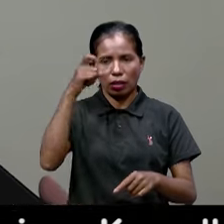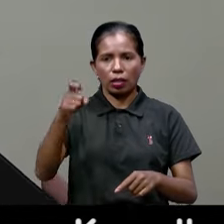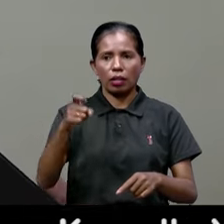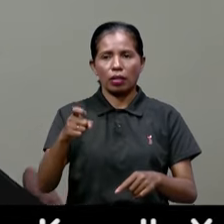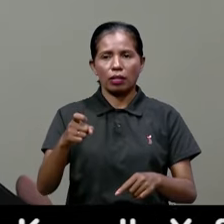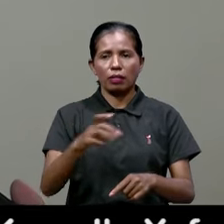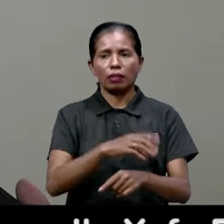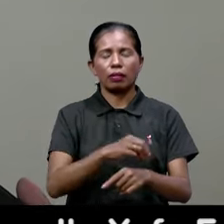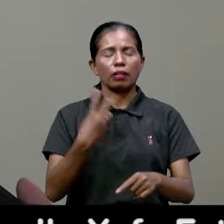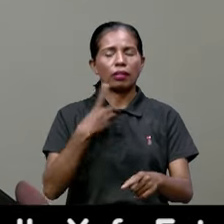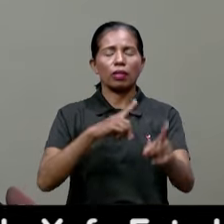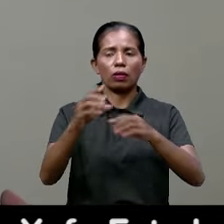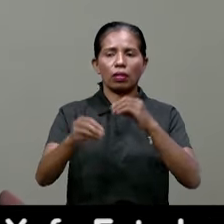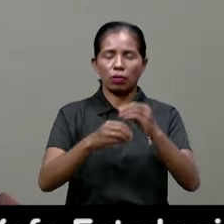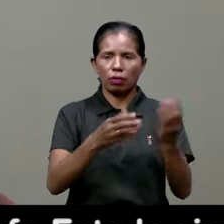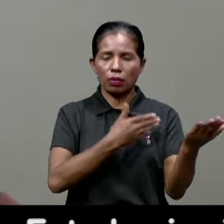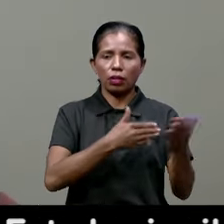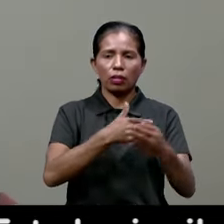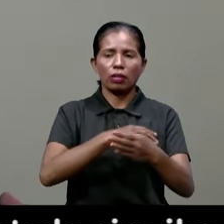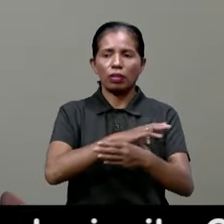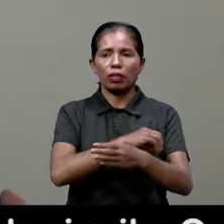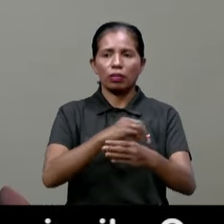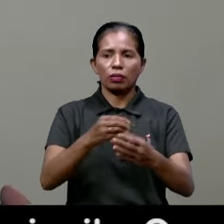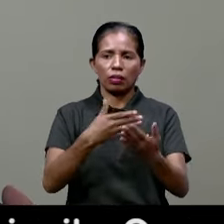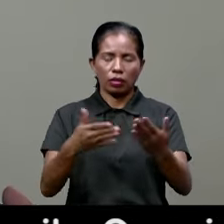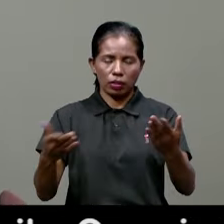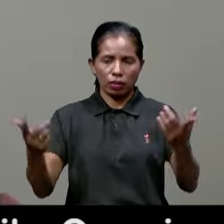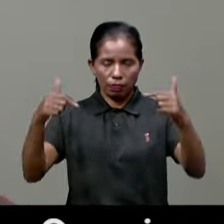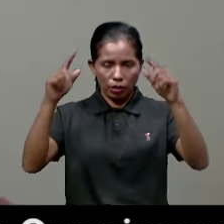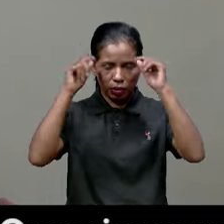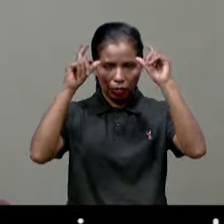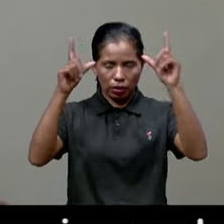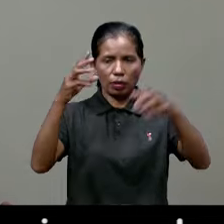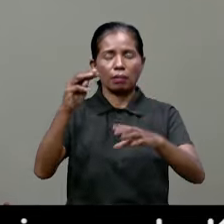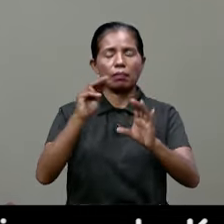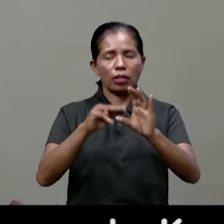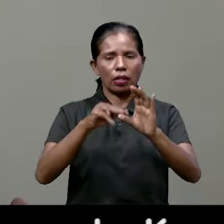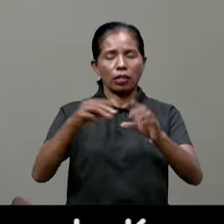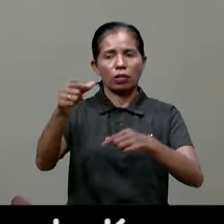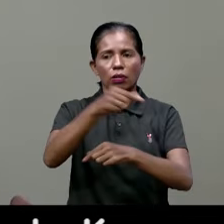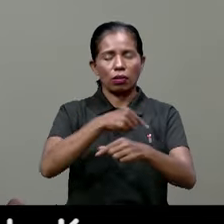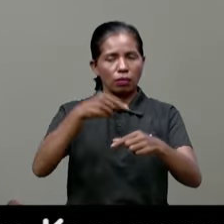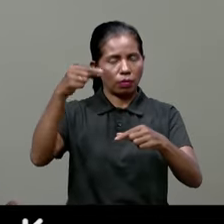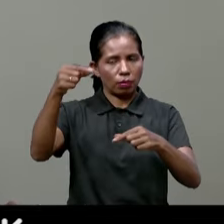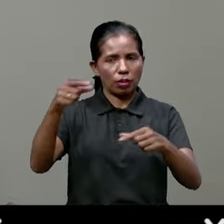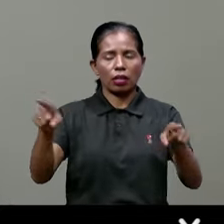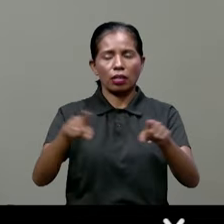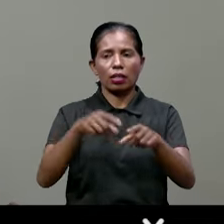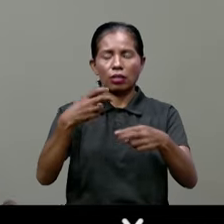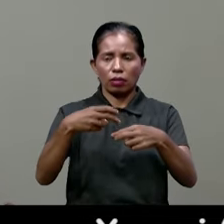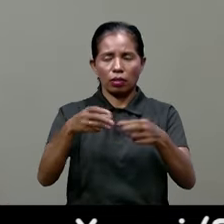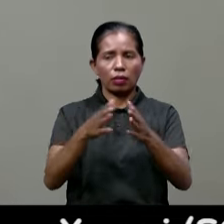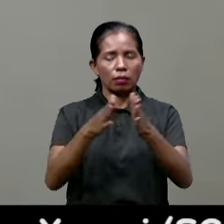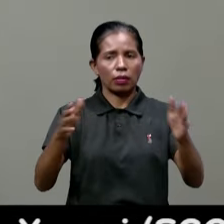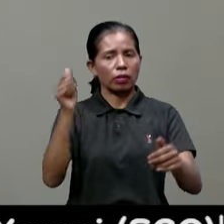kona exportação, ita kulia kona ba sertifikasang ba produto atau tamai ha mercado global. Ida ne se sai na fating dificuldades ida ba